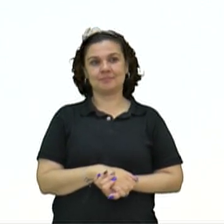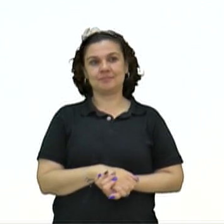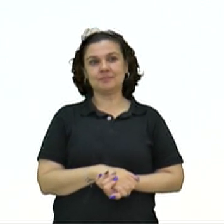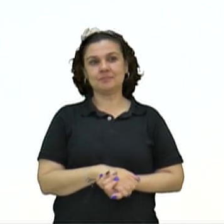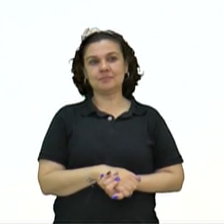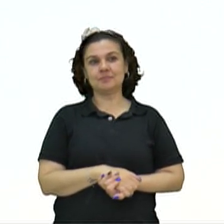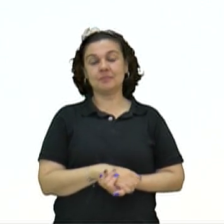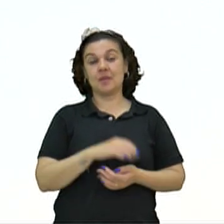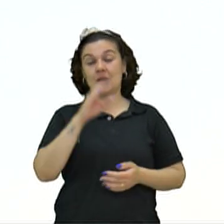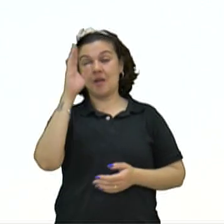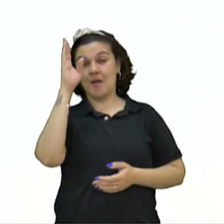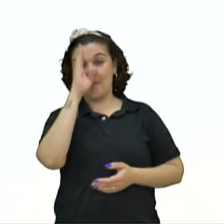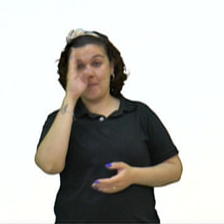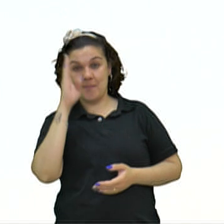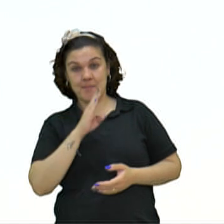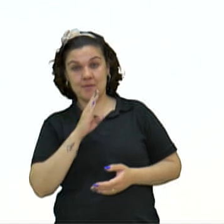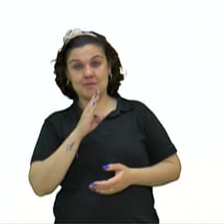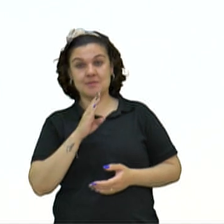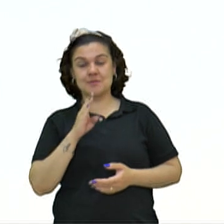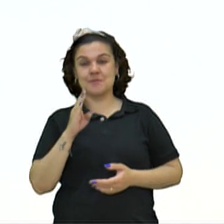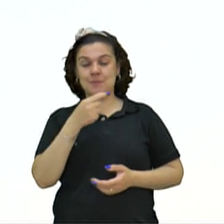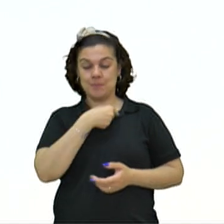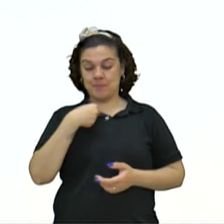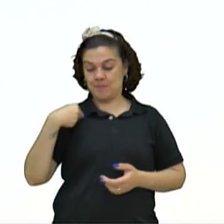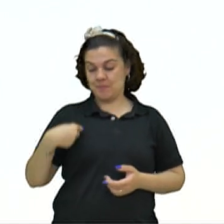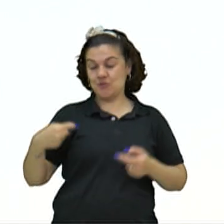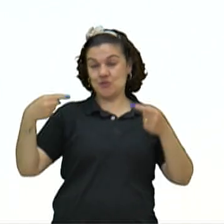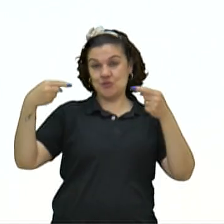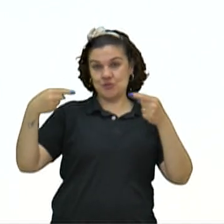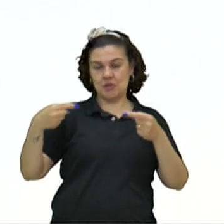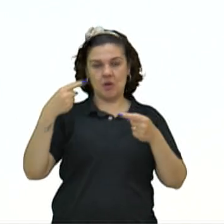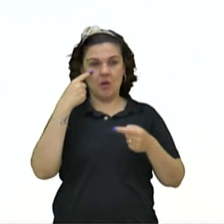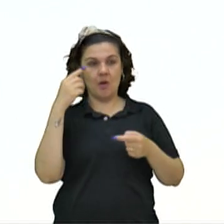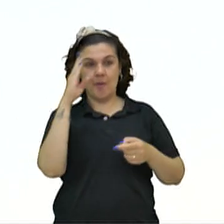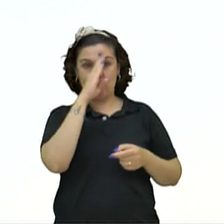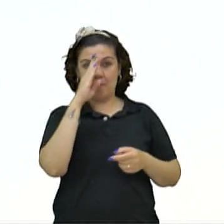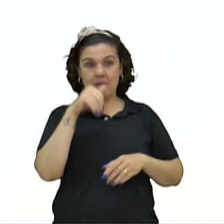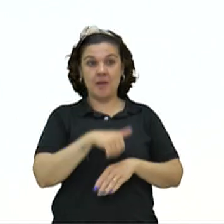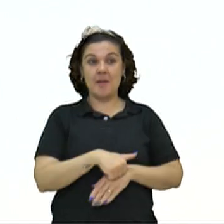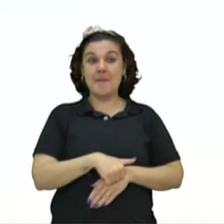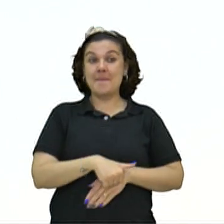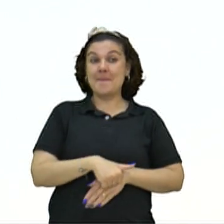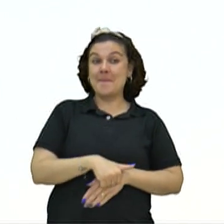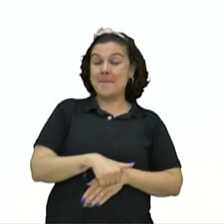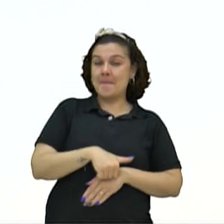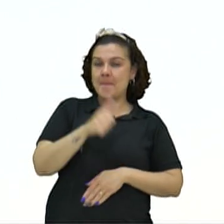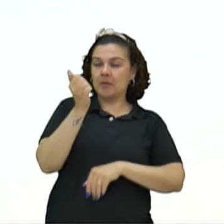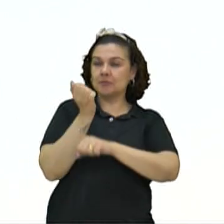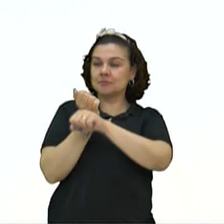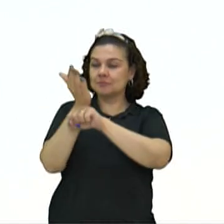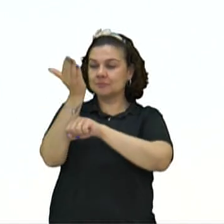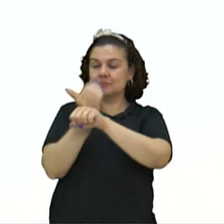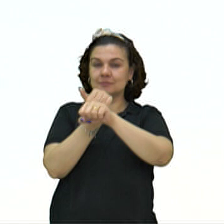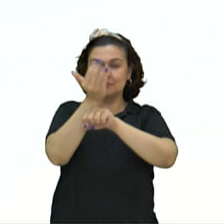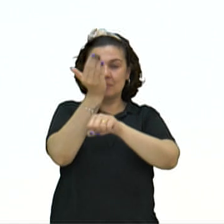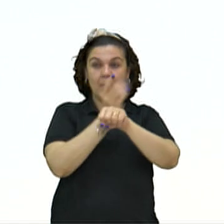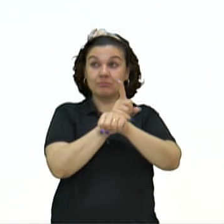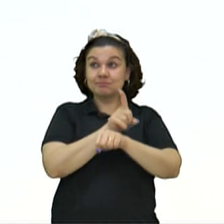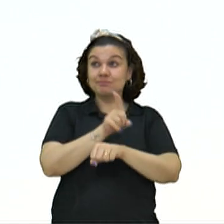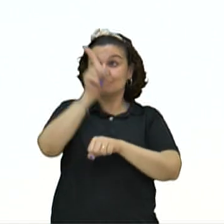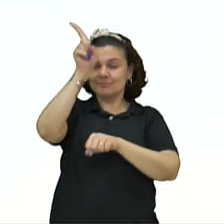no caso Brasil e China, veja que o Brasil se tornou o grande exportador para a